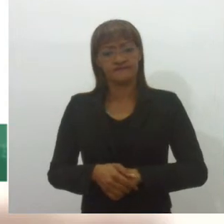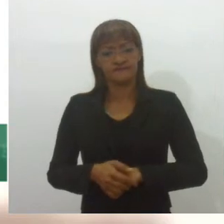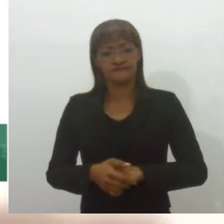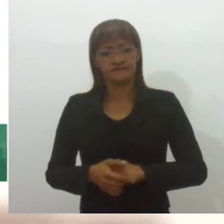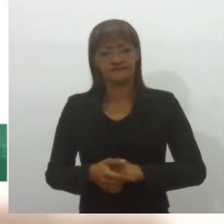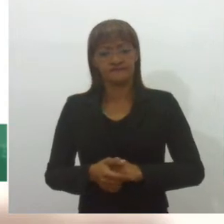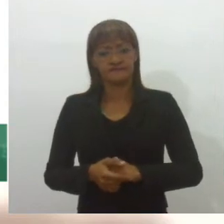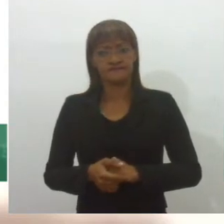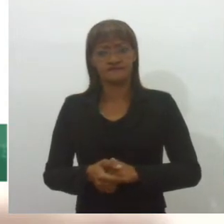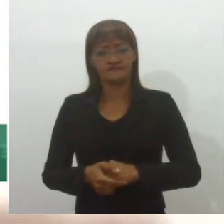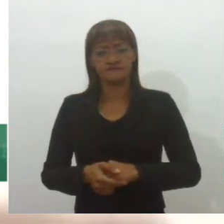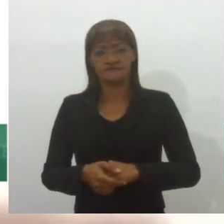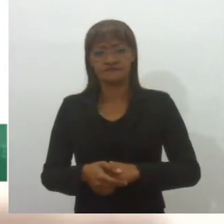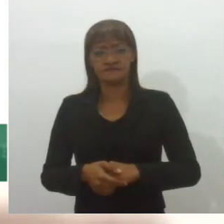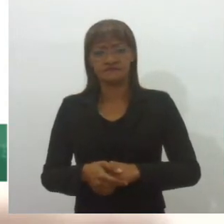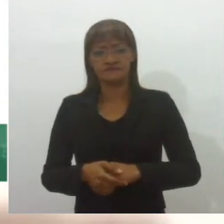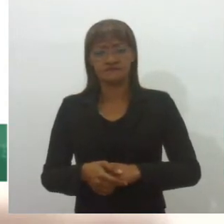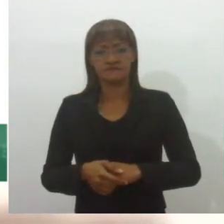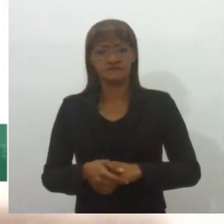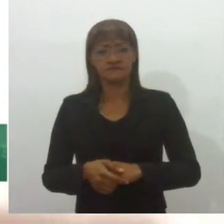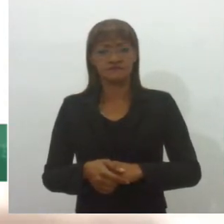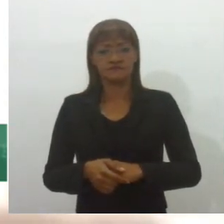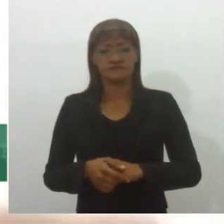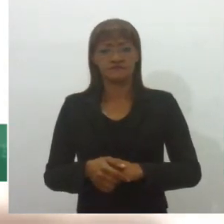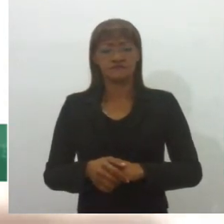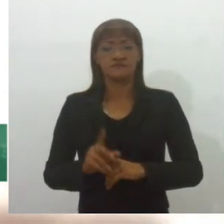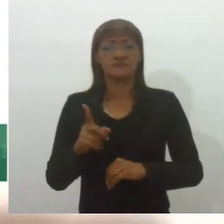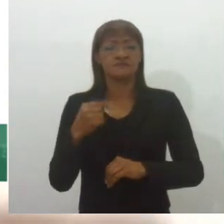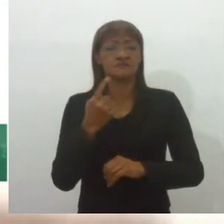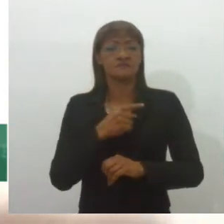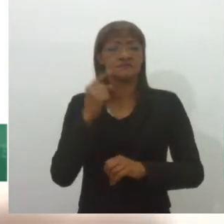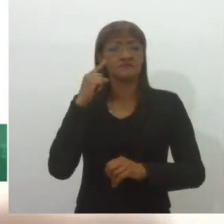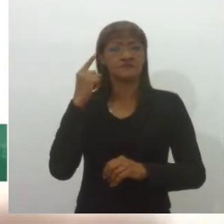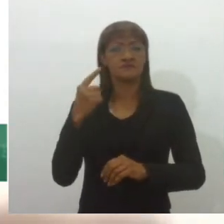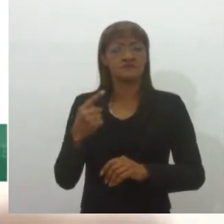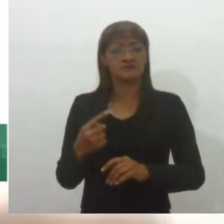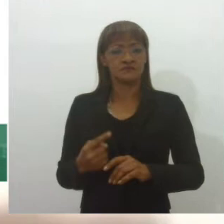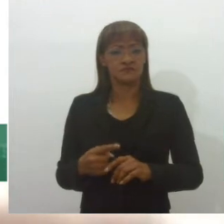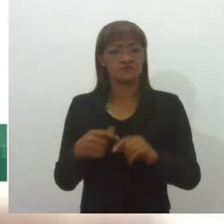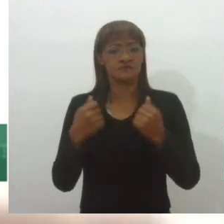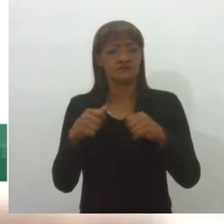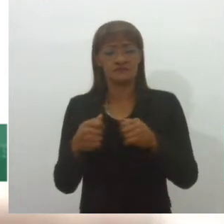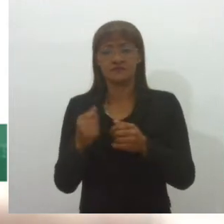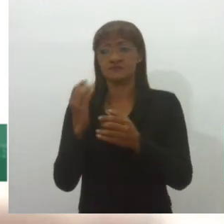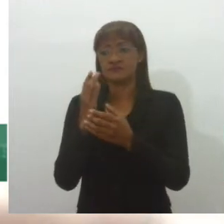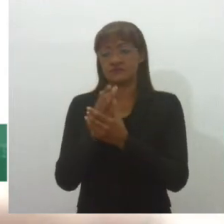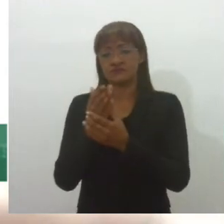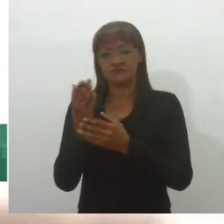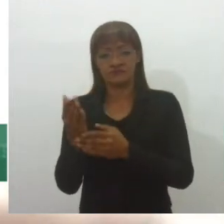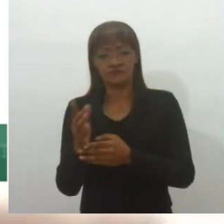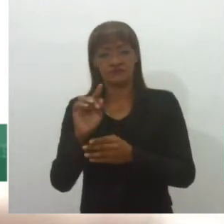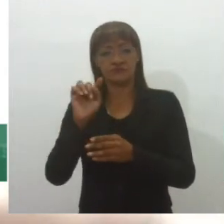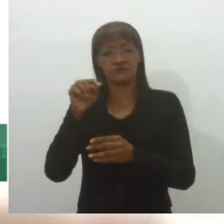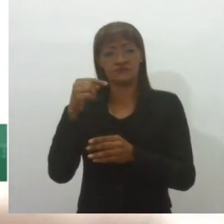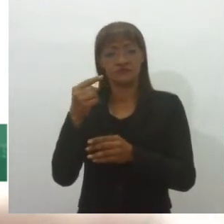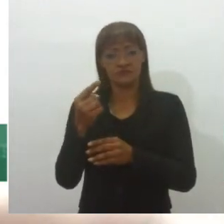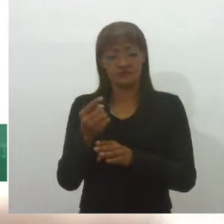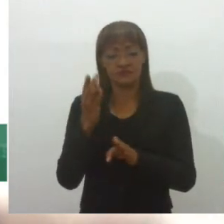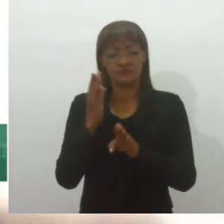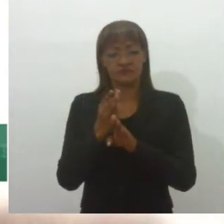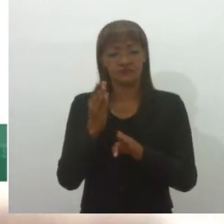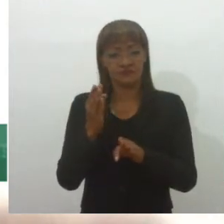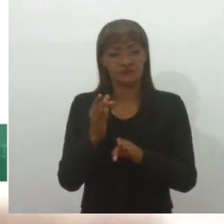e nós, advogados, teríamos que entrar com ações judiciais para discutir o valor individualmente de cada um.